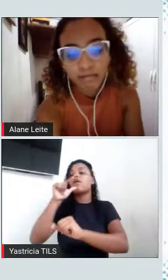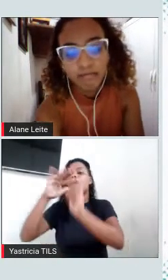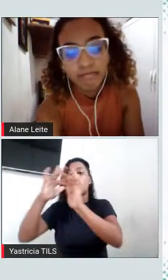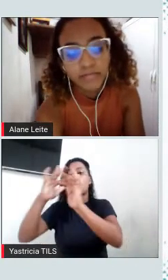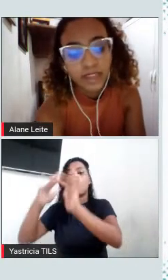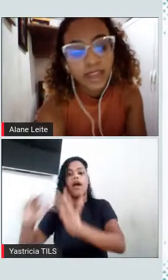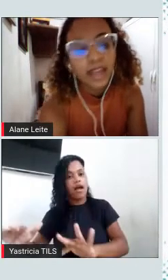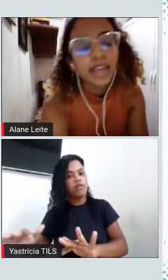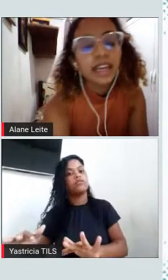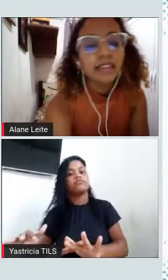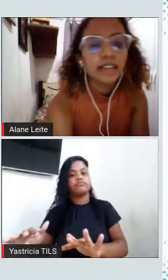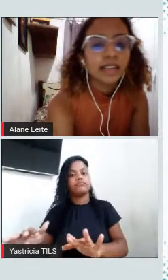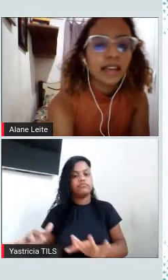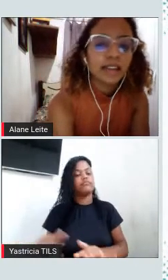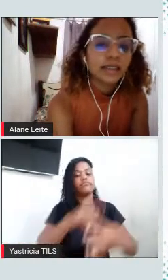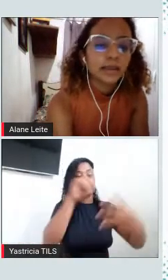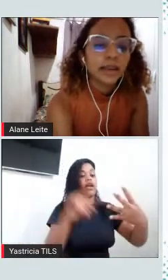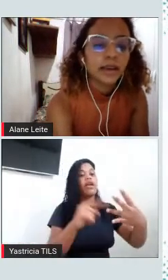Evaporação,